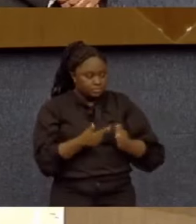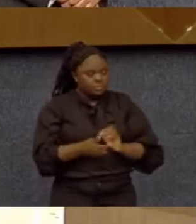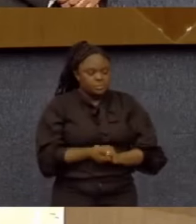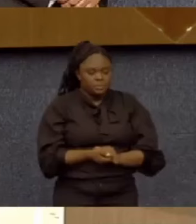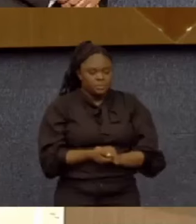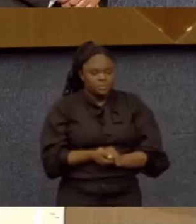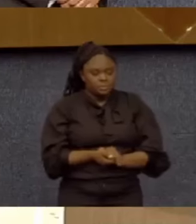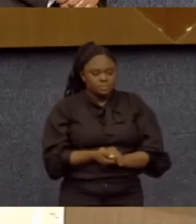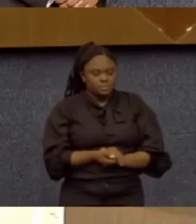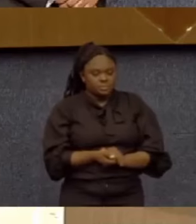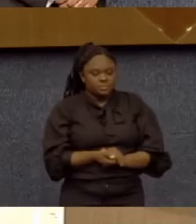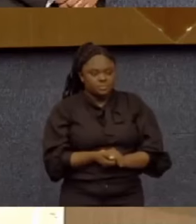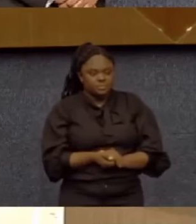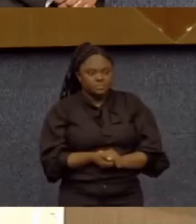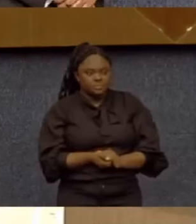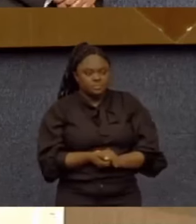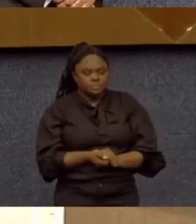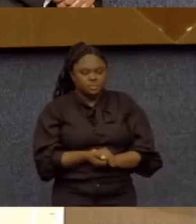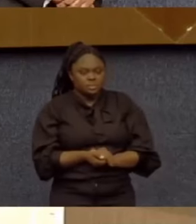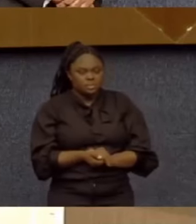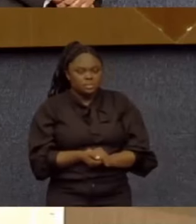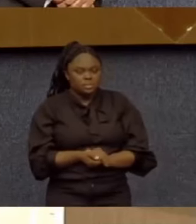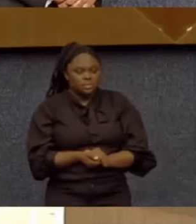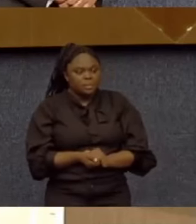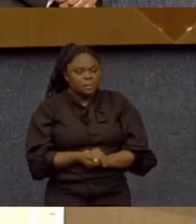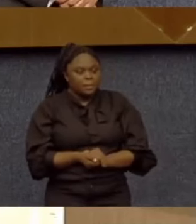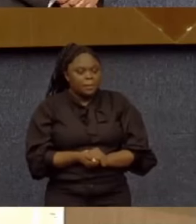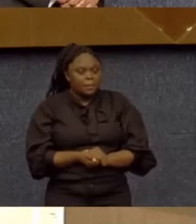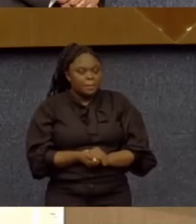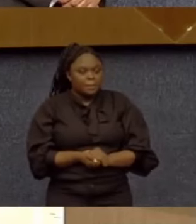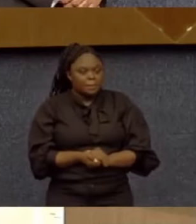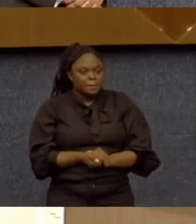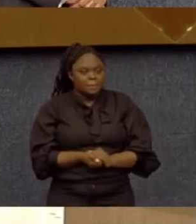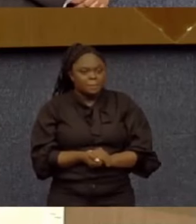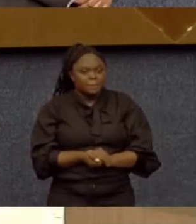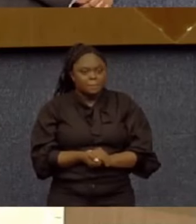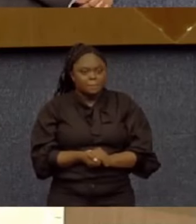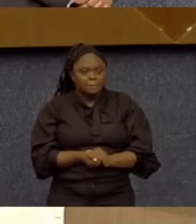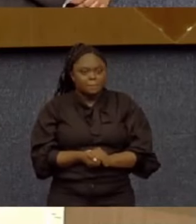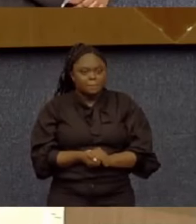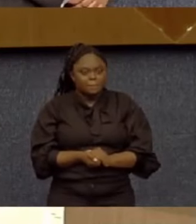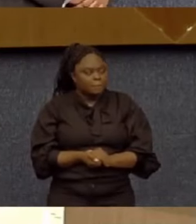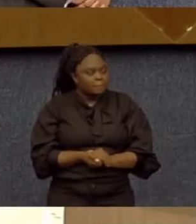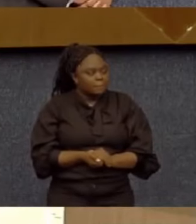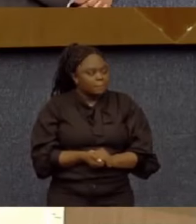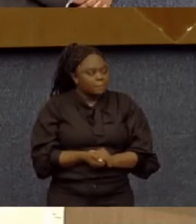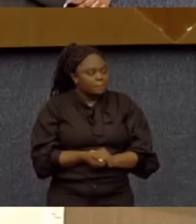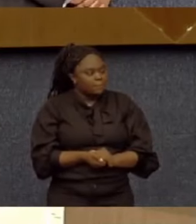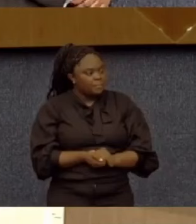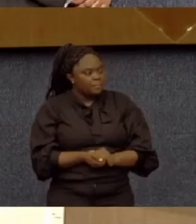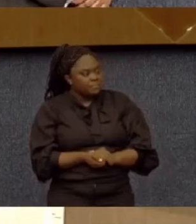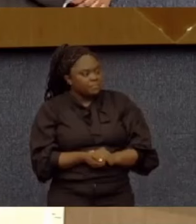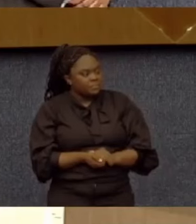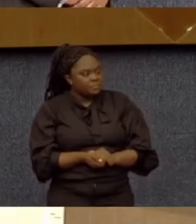que é fácil, não é não? Né, dona Magda? Cansa um pouquinho?